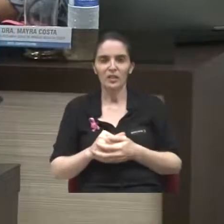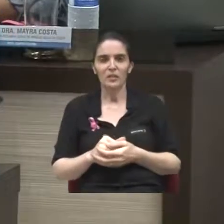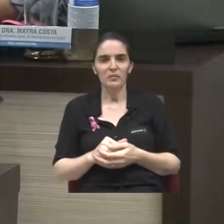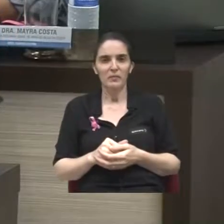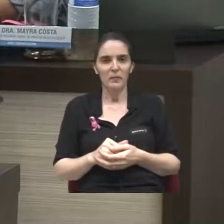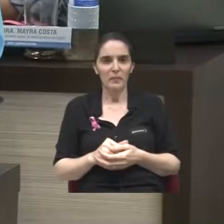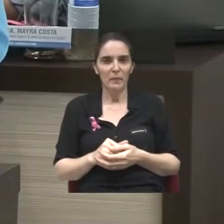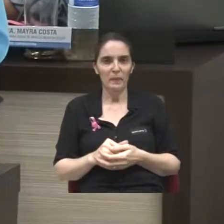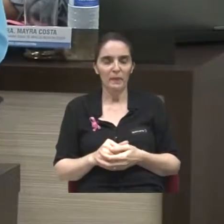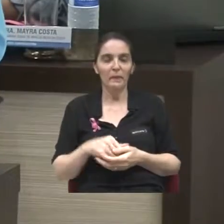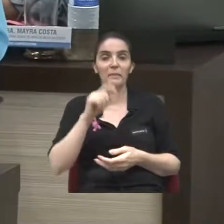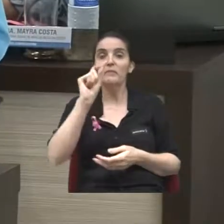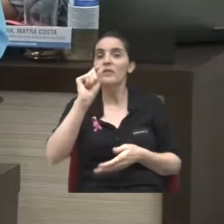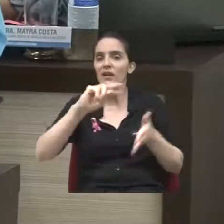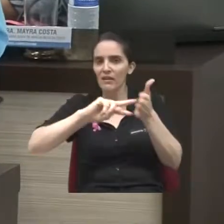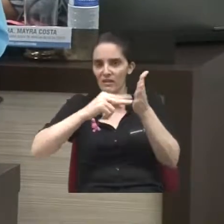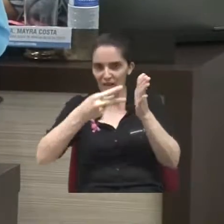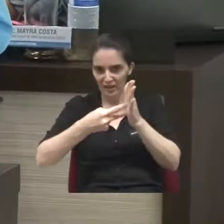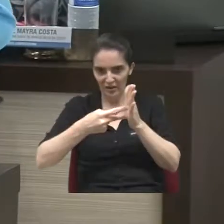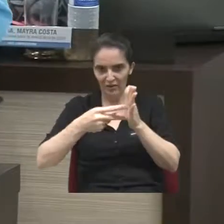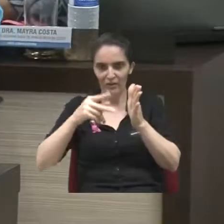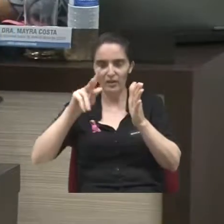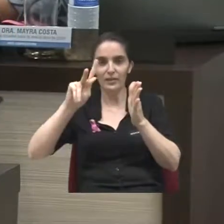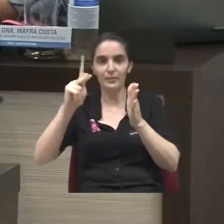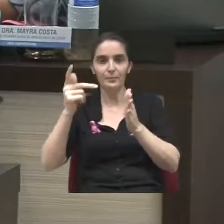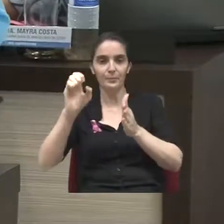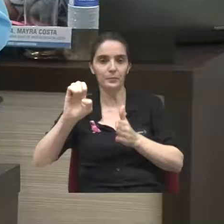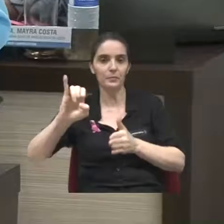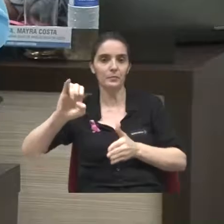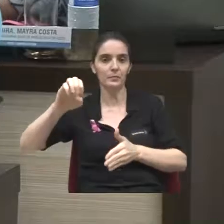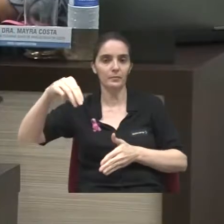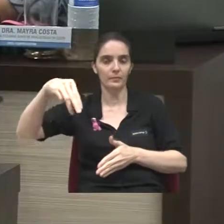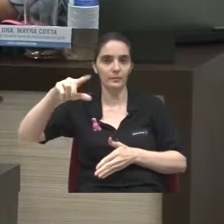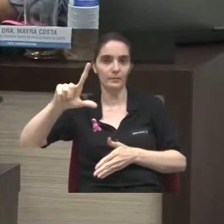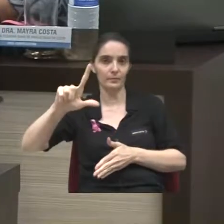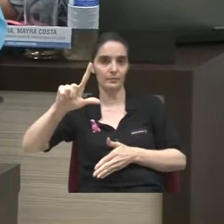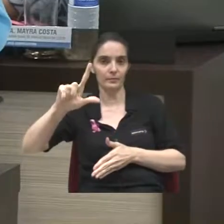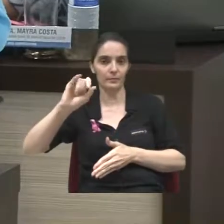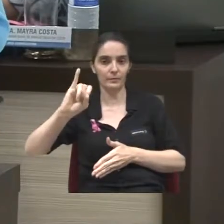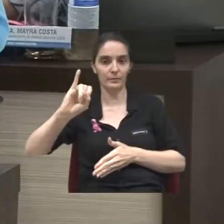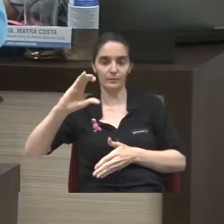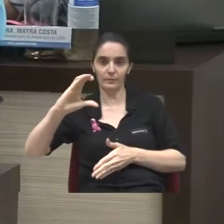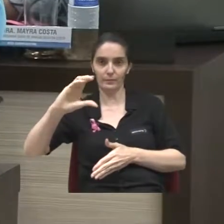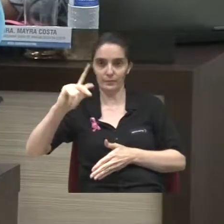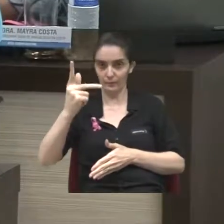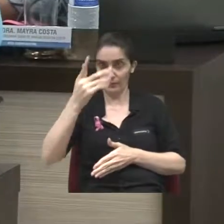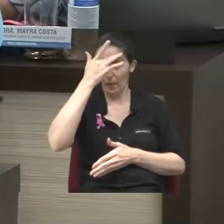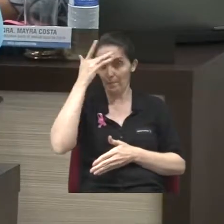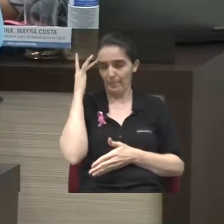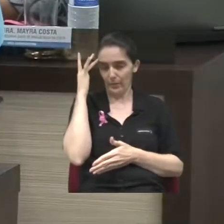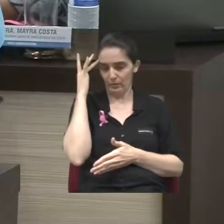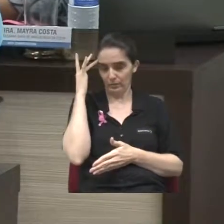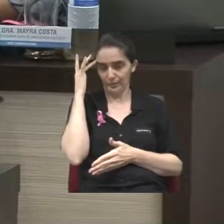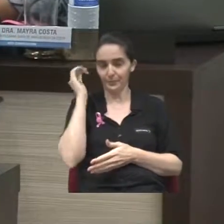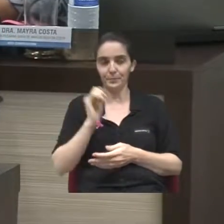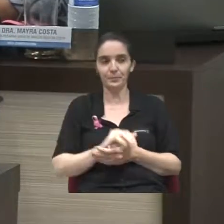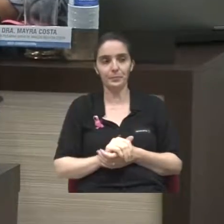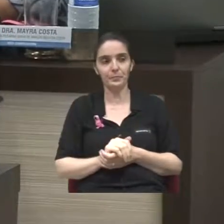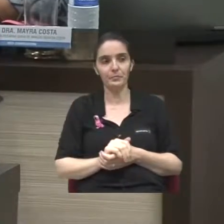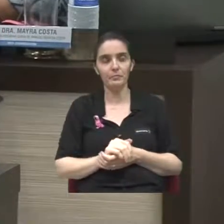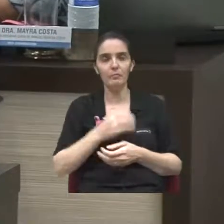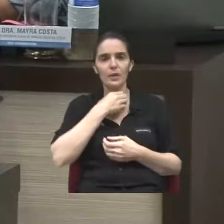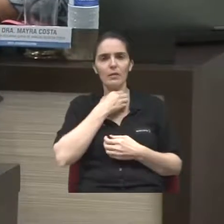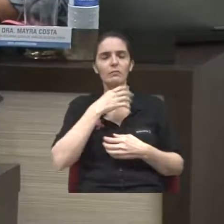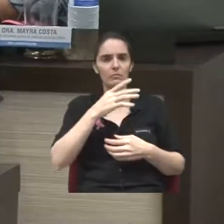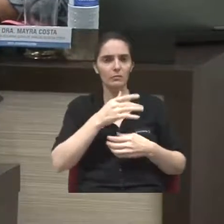ela consiste no quê? Que a pessoa, ela deve, quando uma pessoa está engasgada, ela